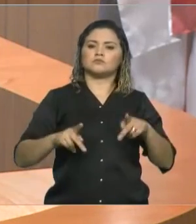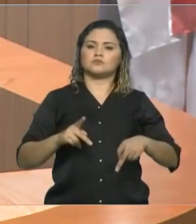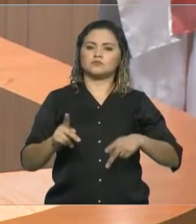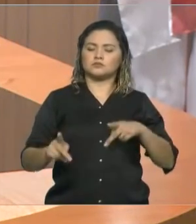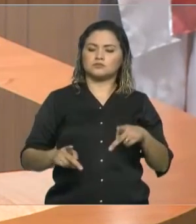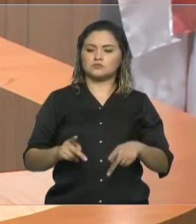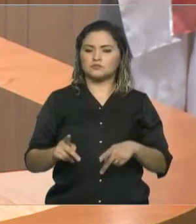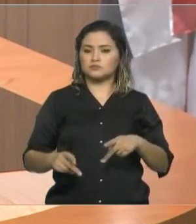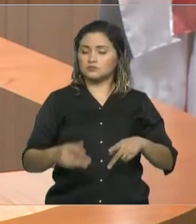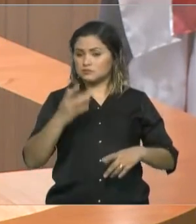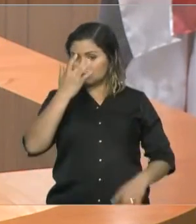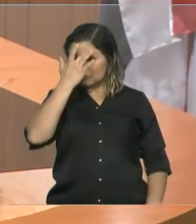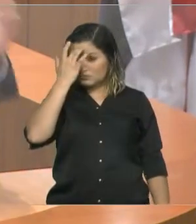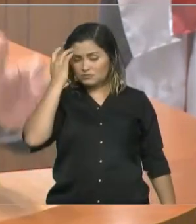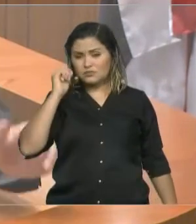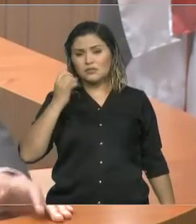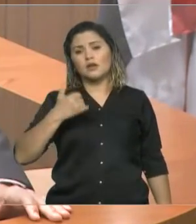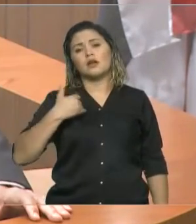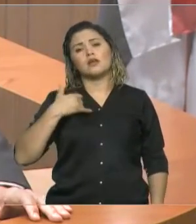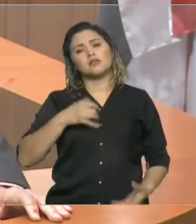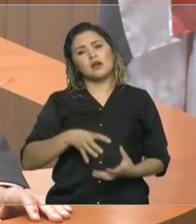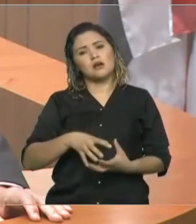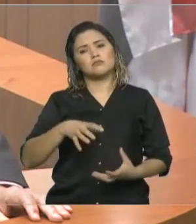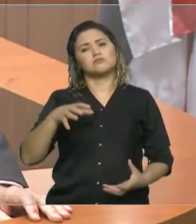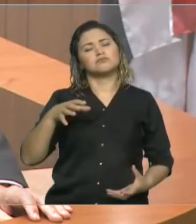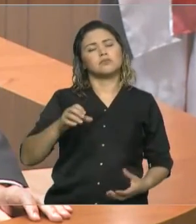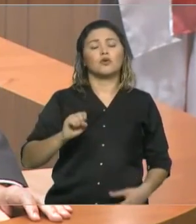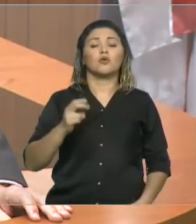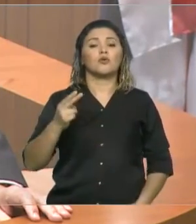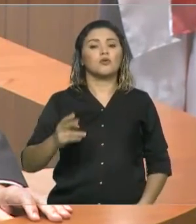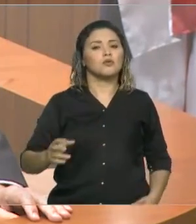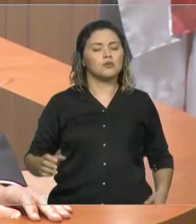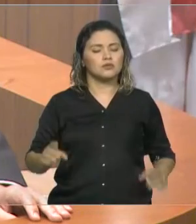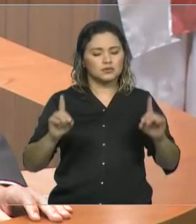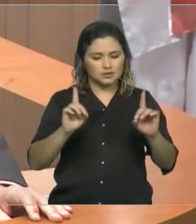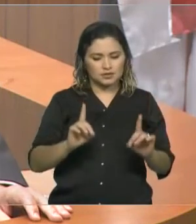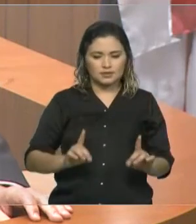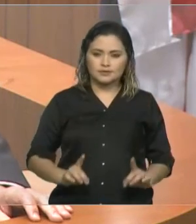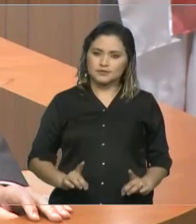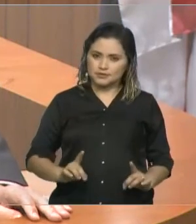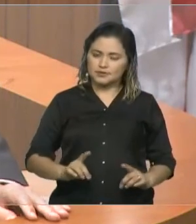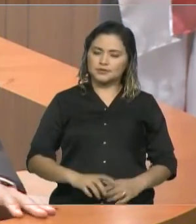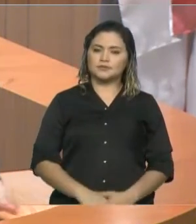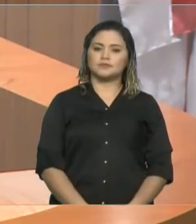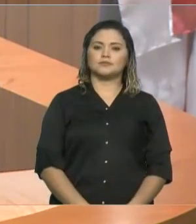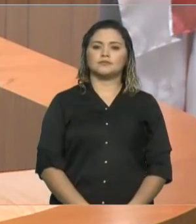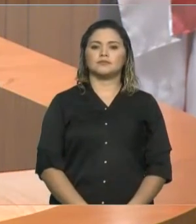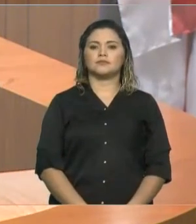as pessoas que já têm uma idade avançada ou então que há com necessidades